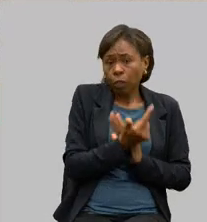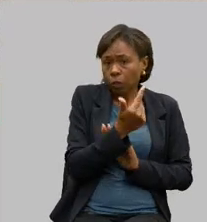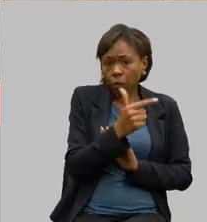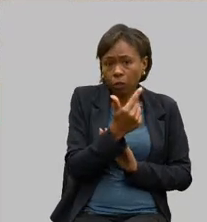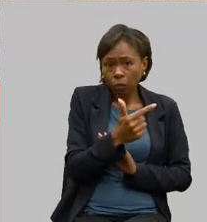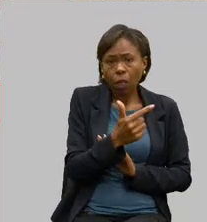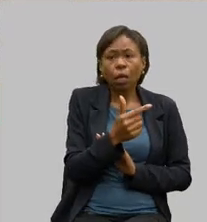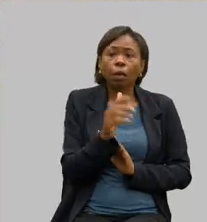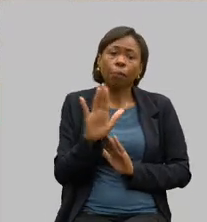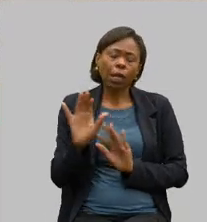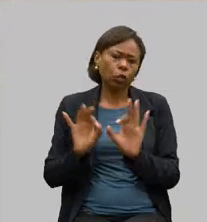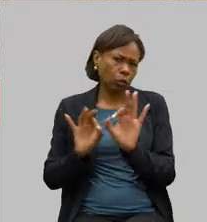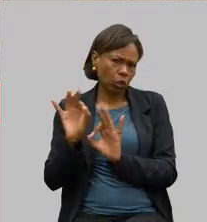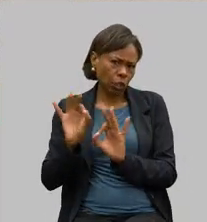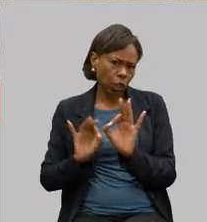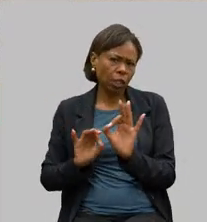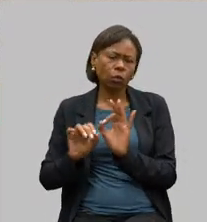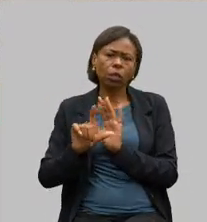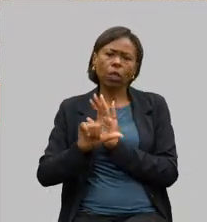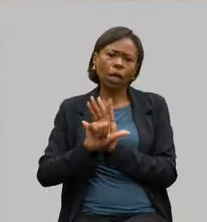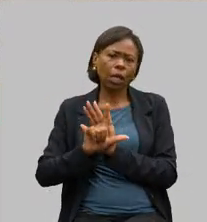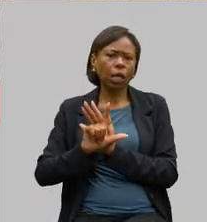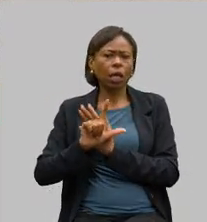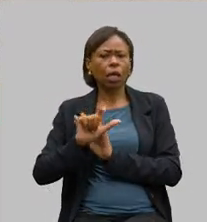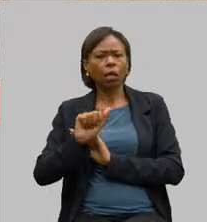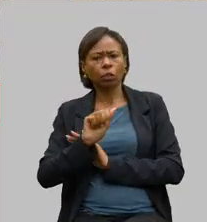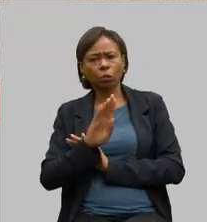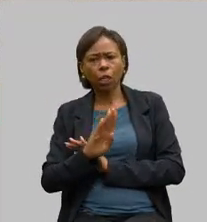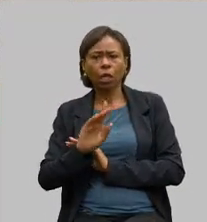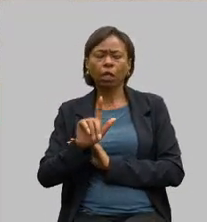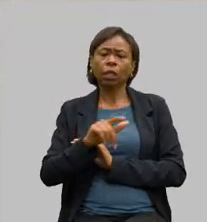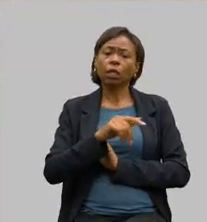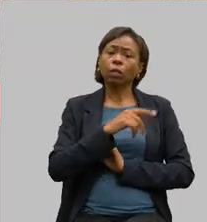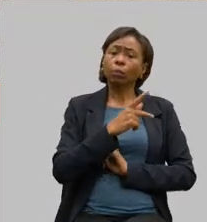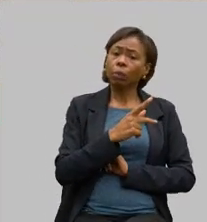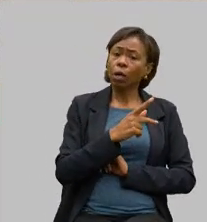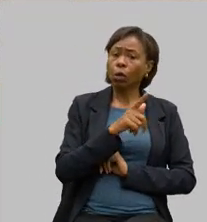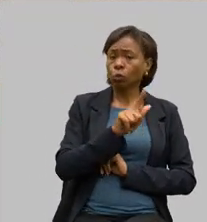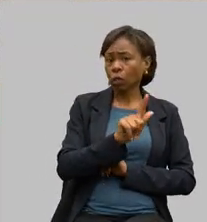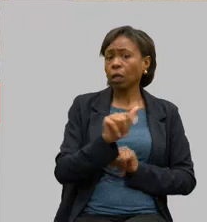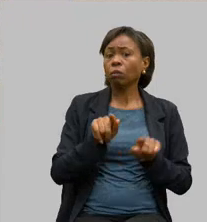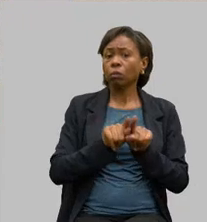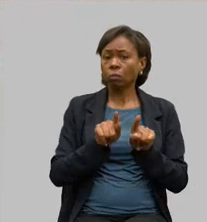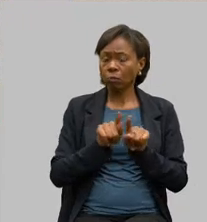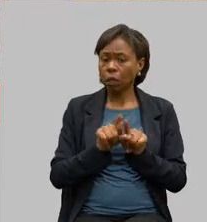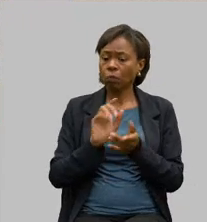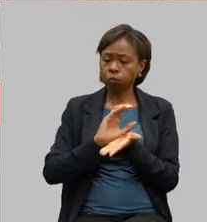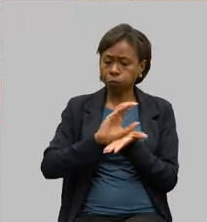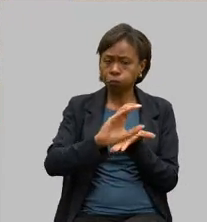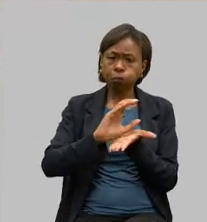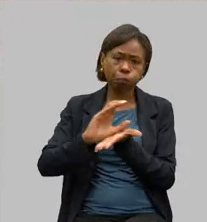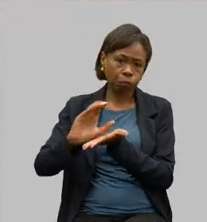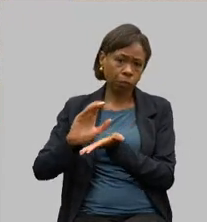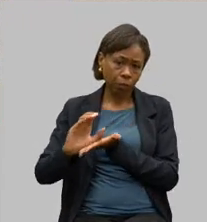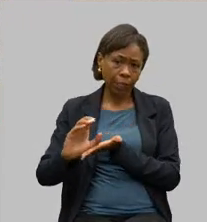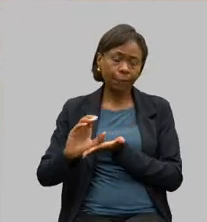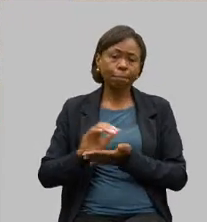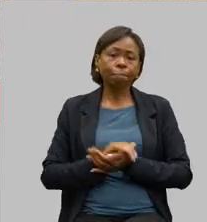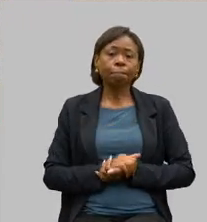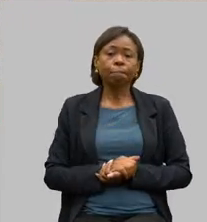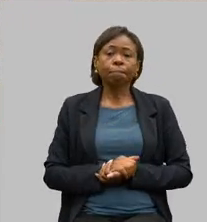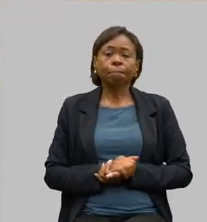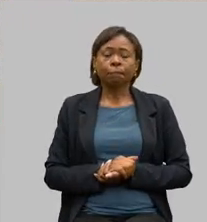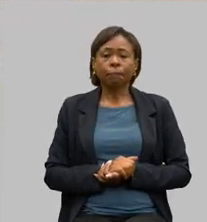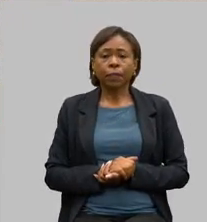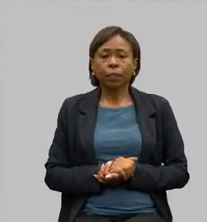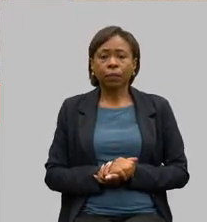projetos aí da Alde Blanc e Paulo Gustavo eh por isso que eu acho que é importante manter esse movimento e por fim eu não poderia